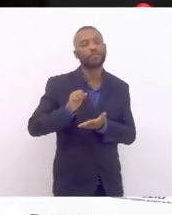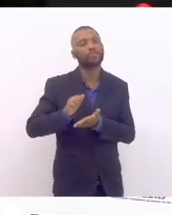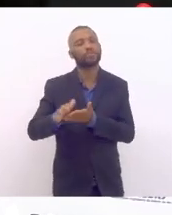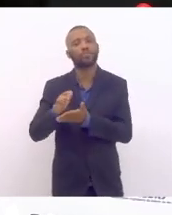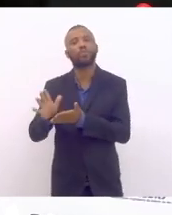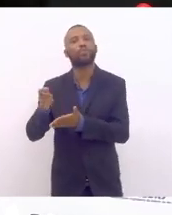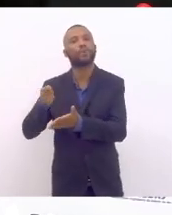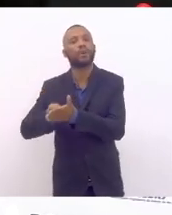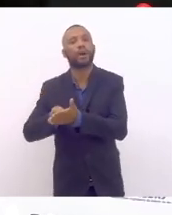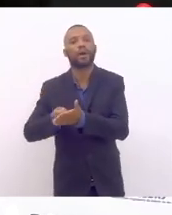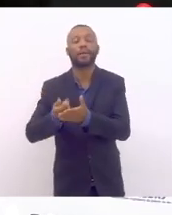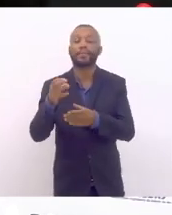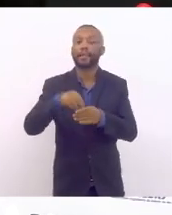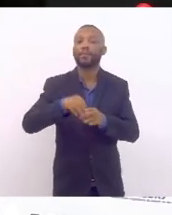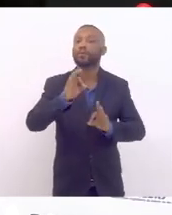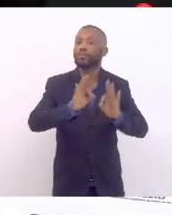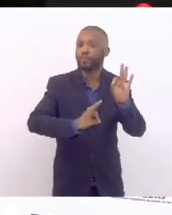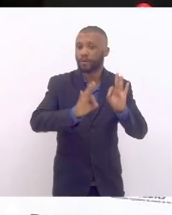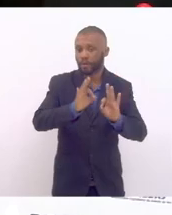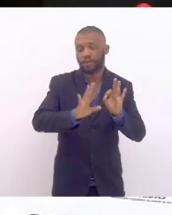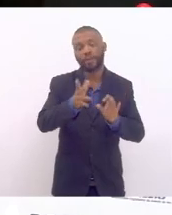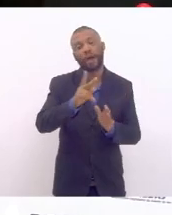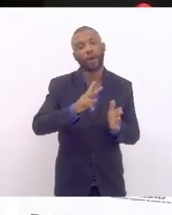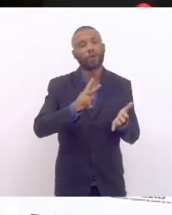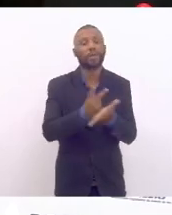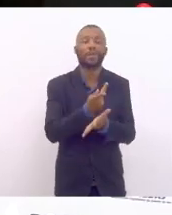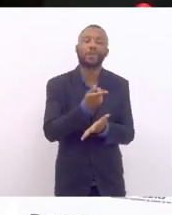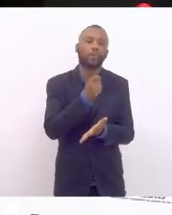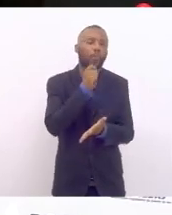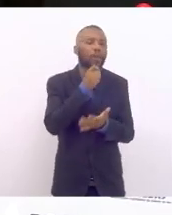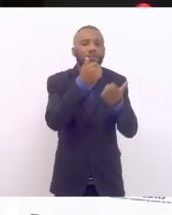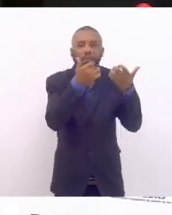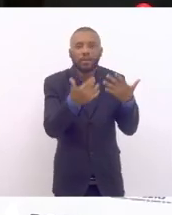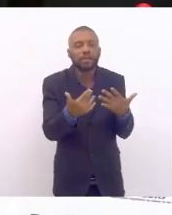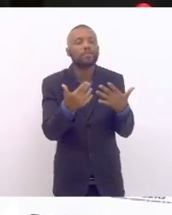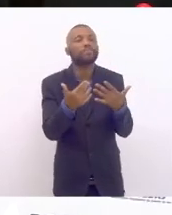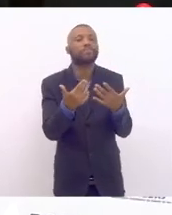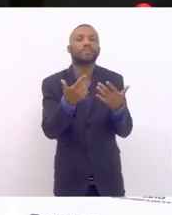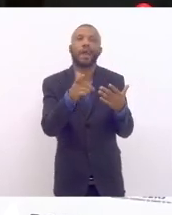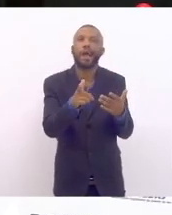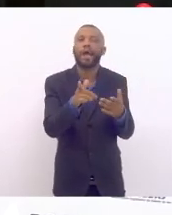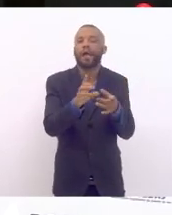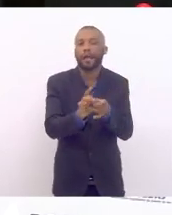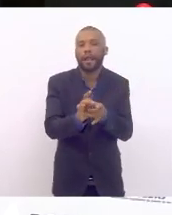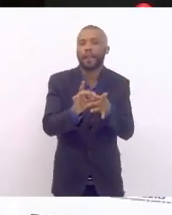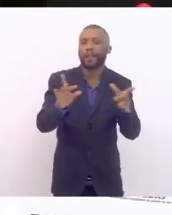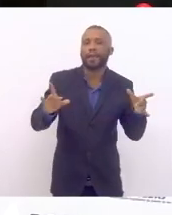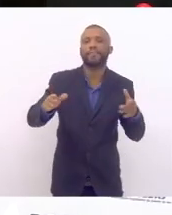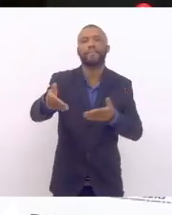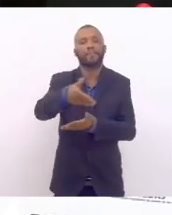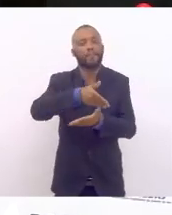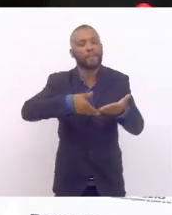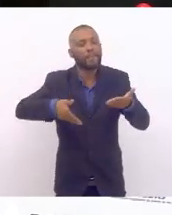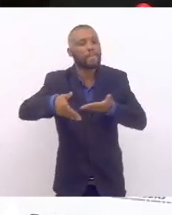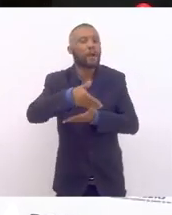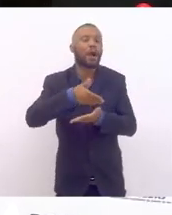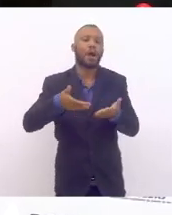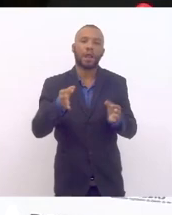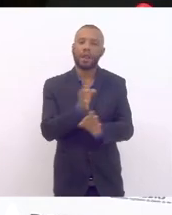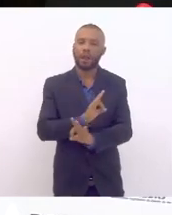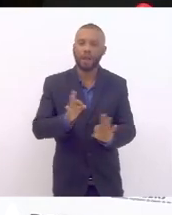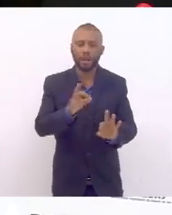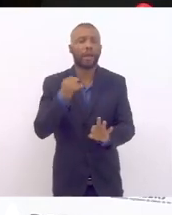dentro de projeto que já acontece na gente não tá falando de captação diferente daquilo que a gente acha mais Republicano mas é